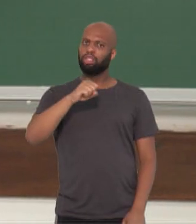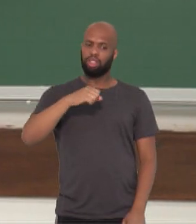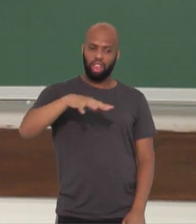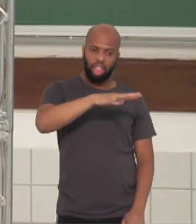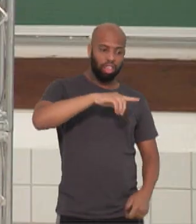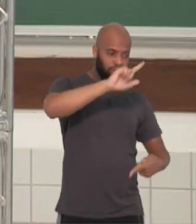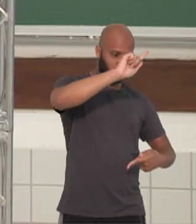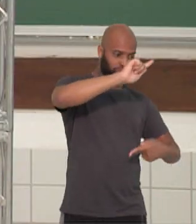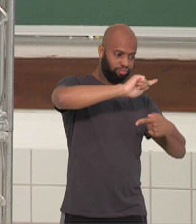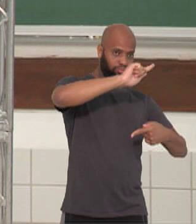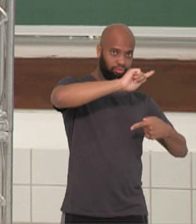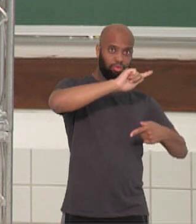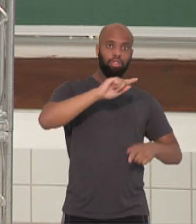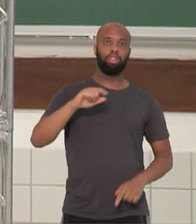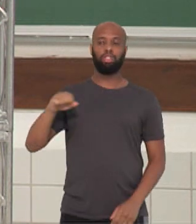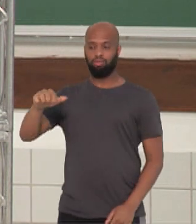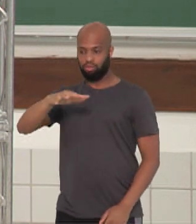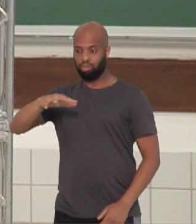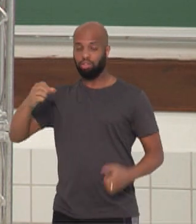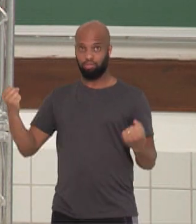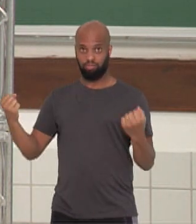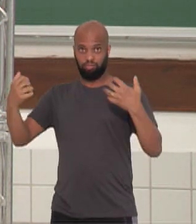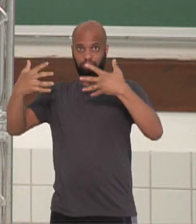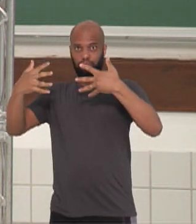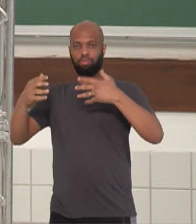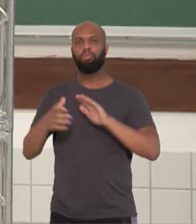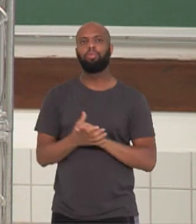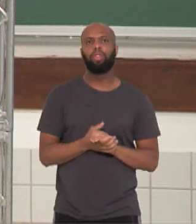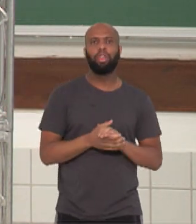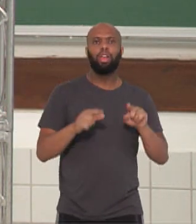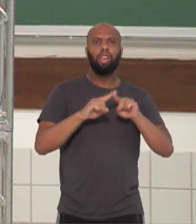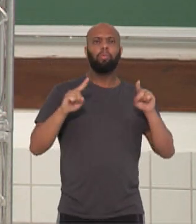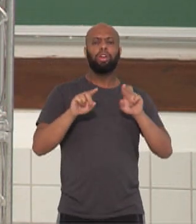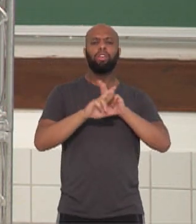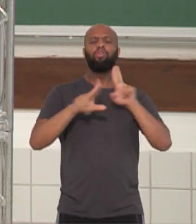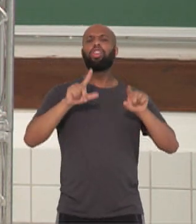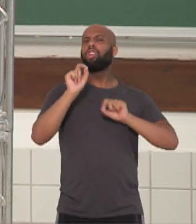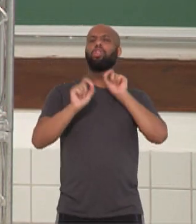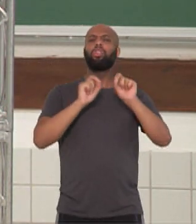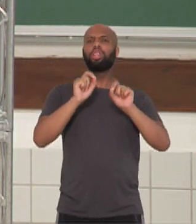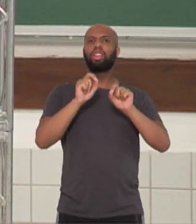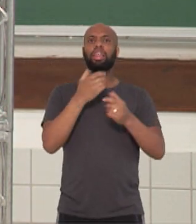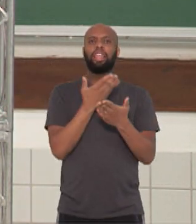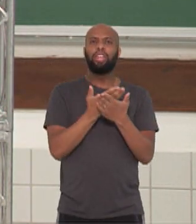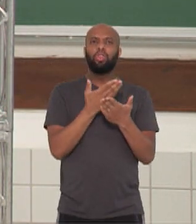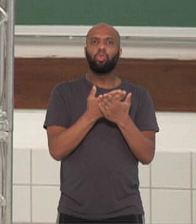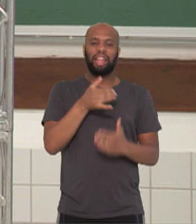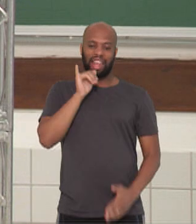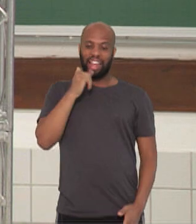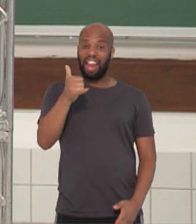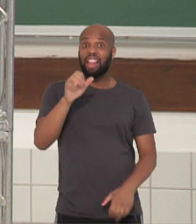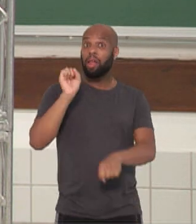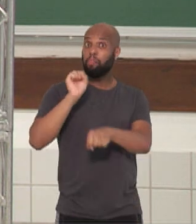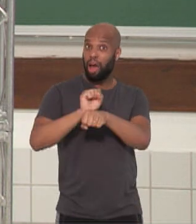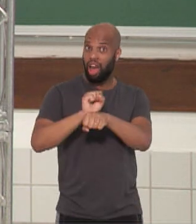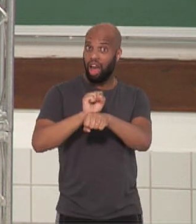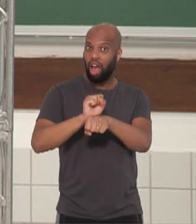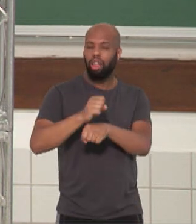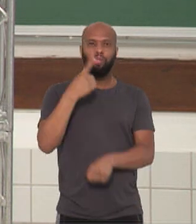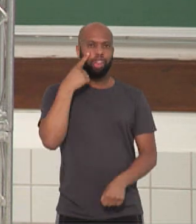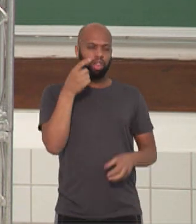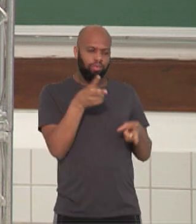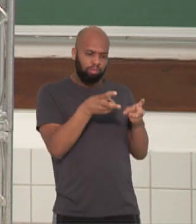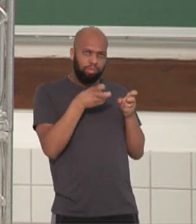A principal diferença é que agora, quando a gente estuda eletrostática, a gente percebe que